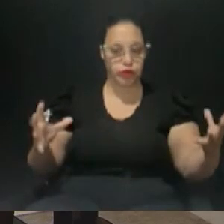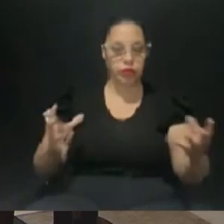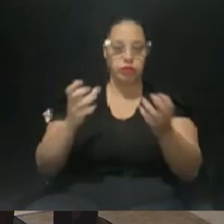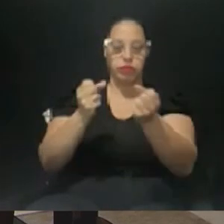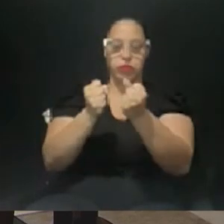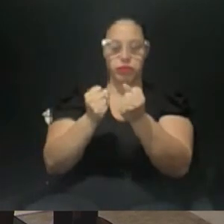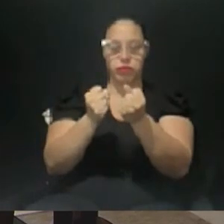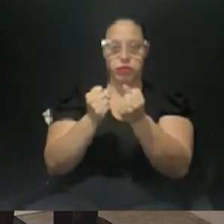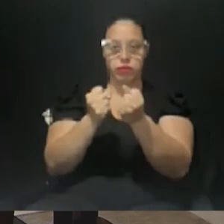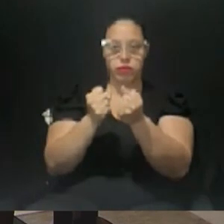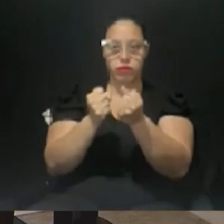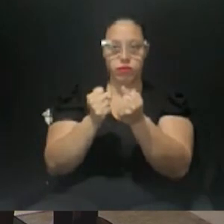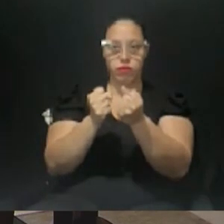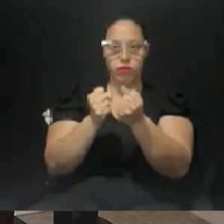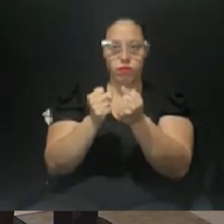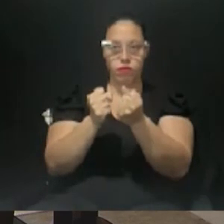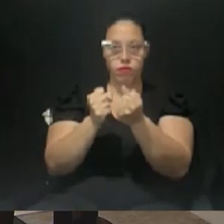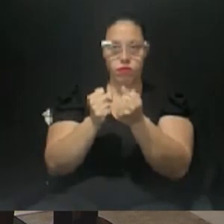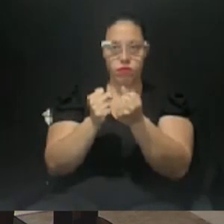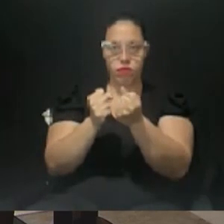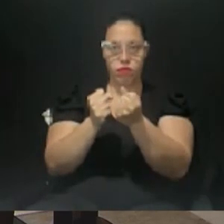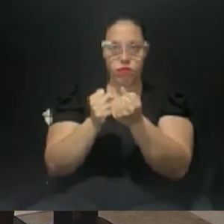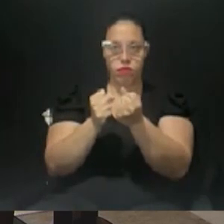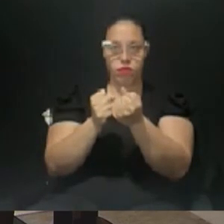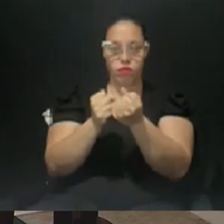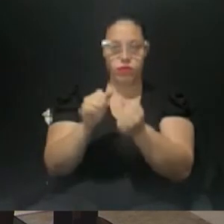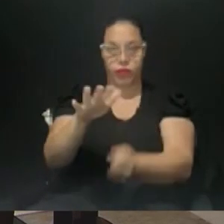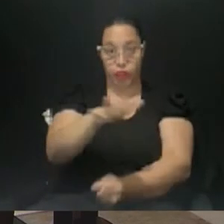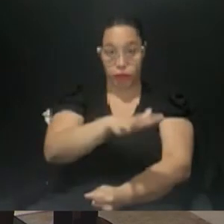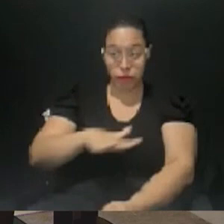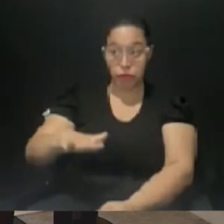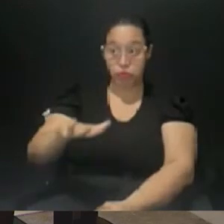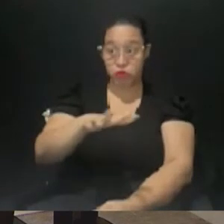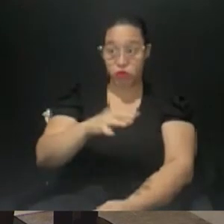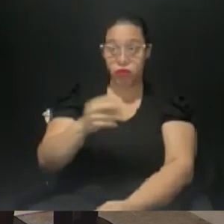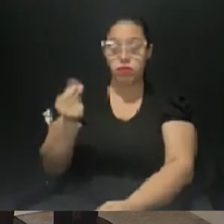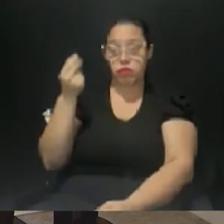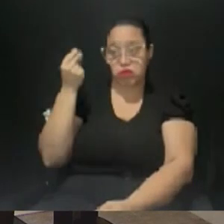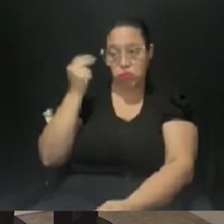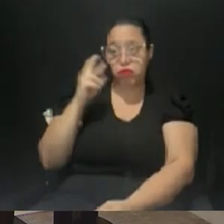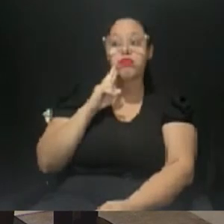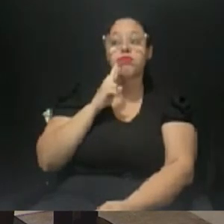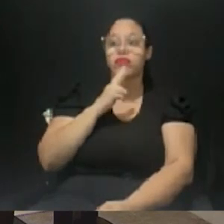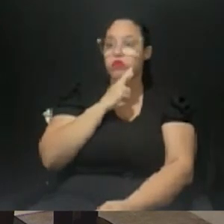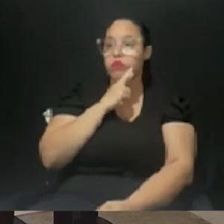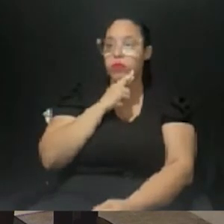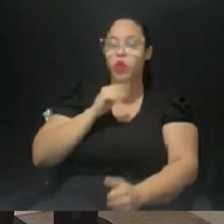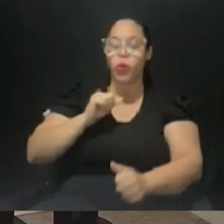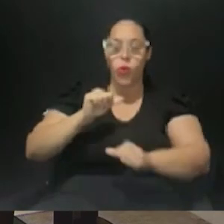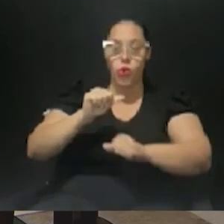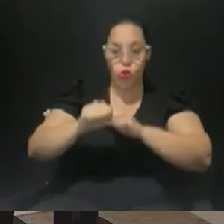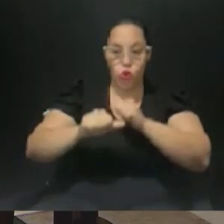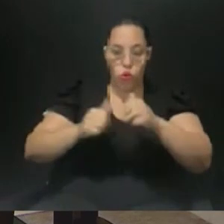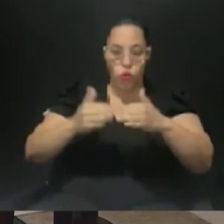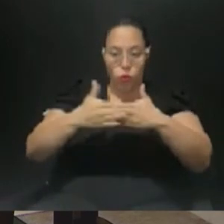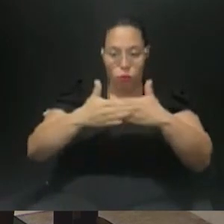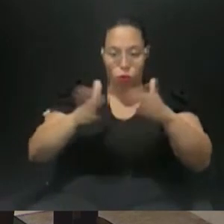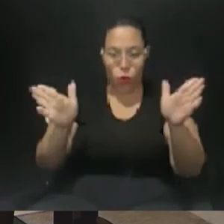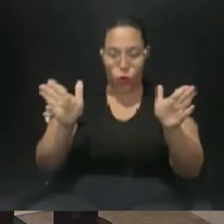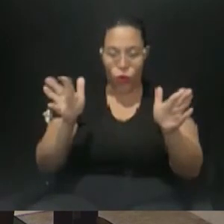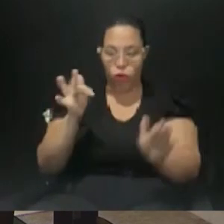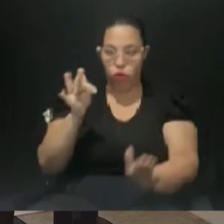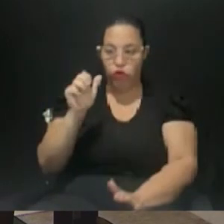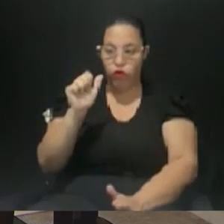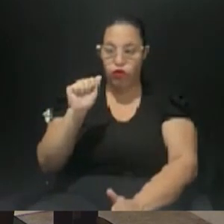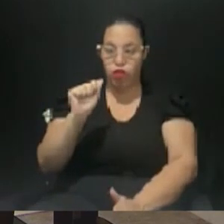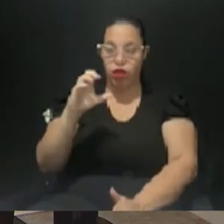funcionava nesse local, o antigo restaurante, e reabriu o Faca Bar, resgatando a sua